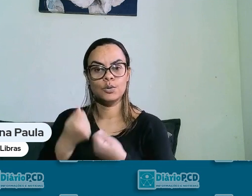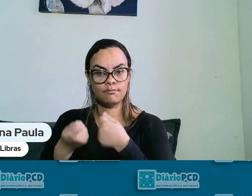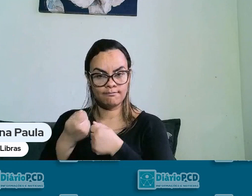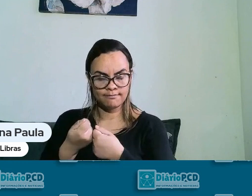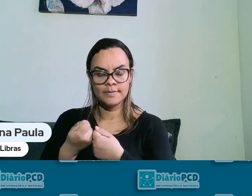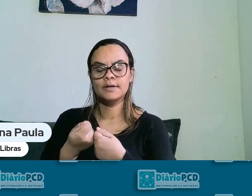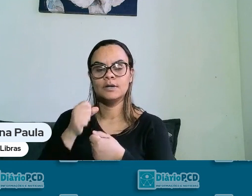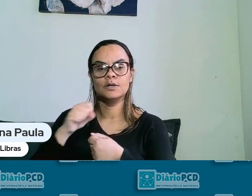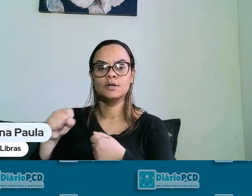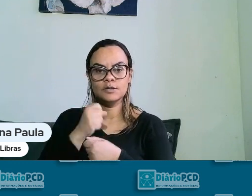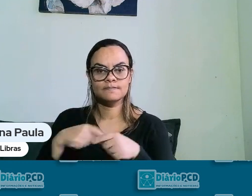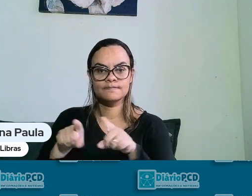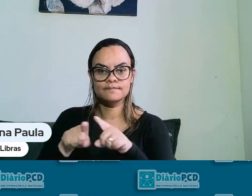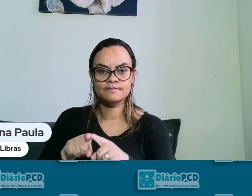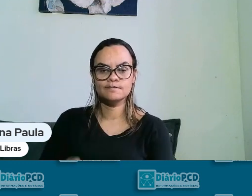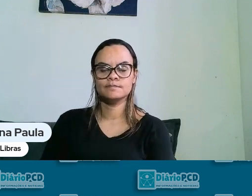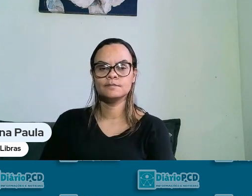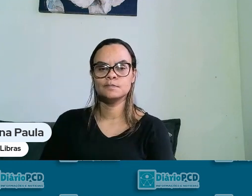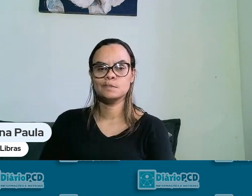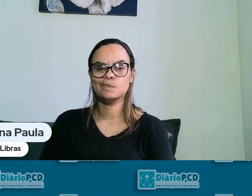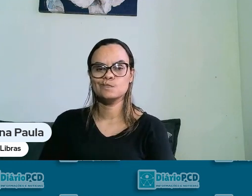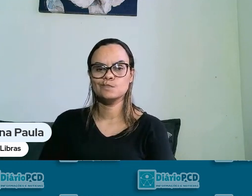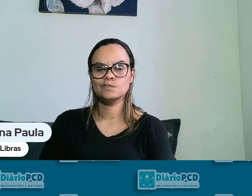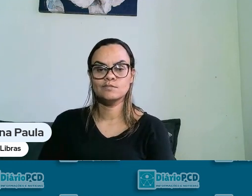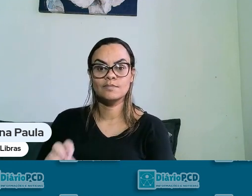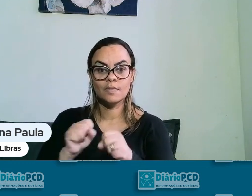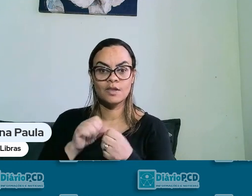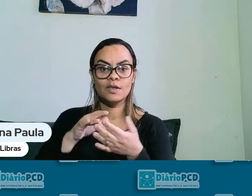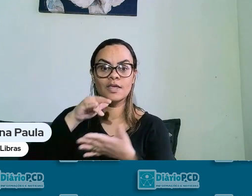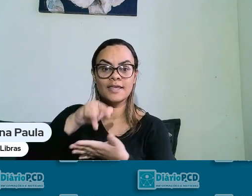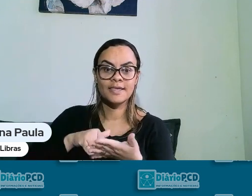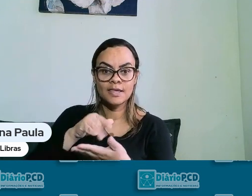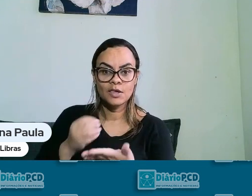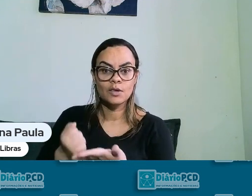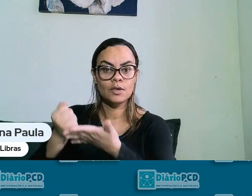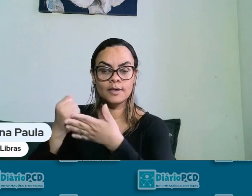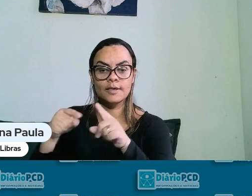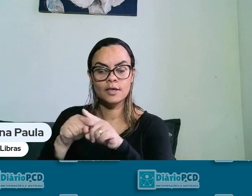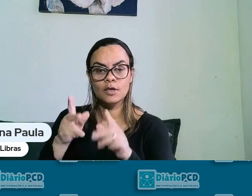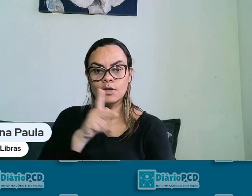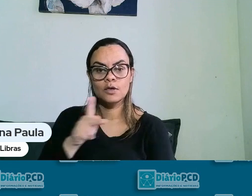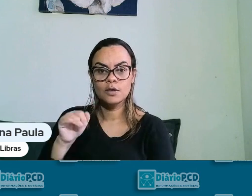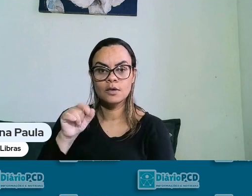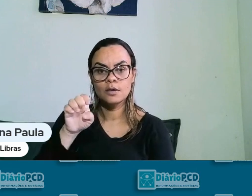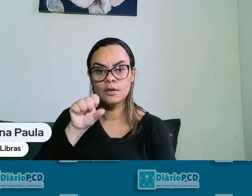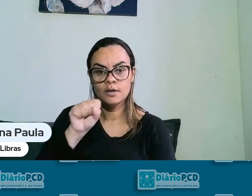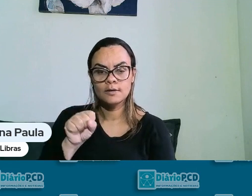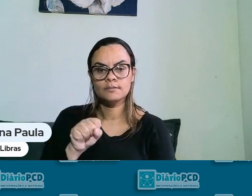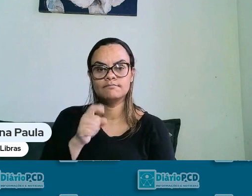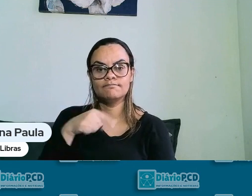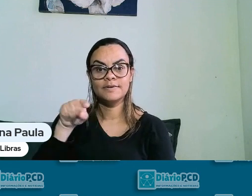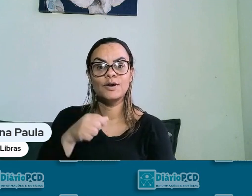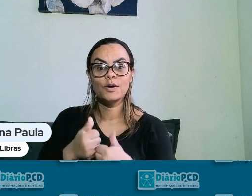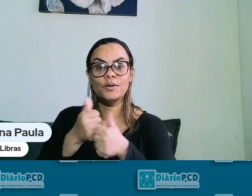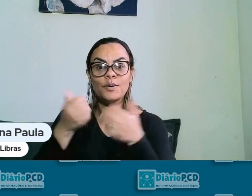Federal. Nós encaminhamos isso para o senador, pegamos esse documento, encaminhamos para o professor Ives Gandra e você vai